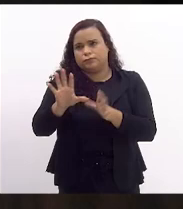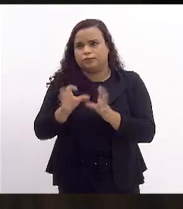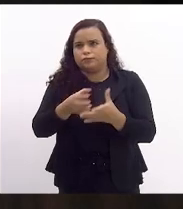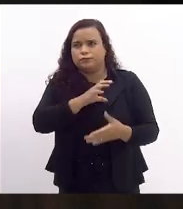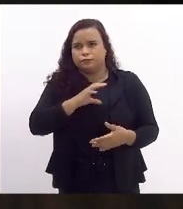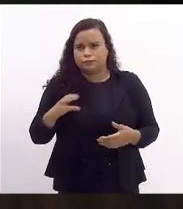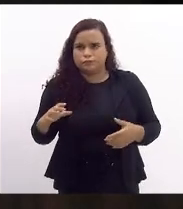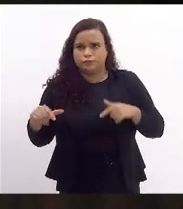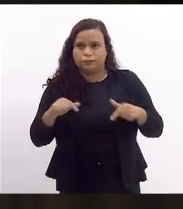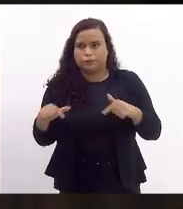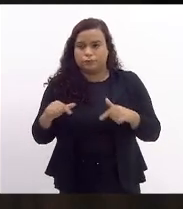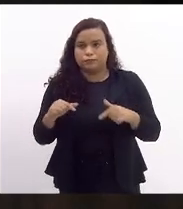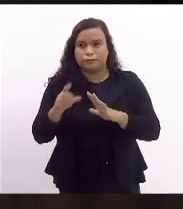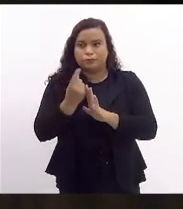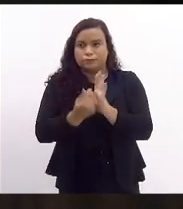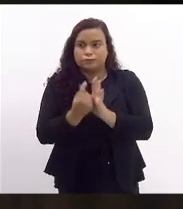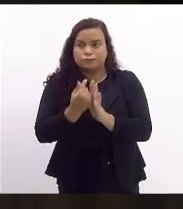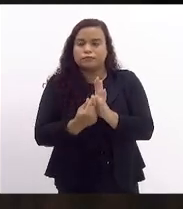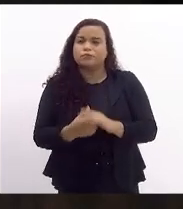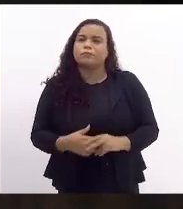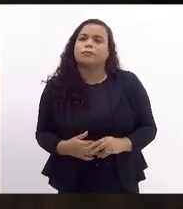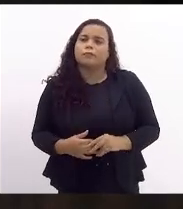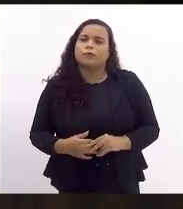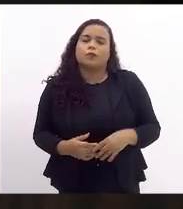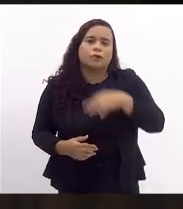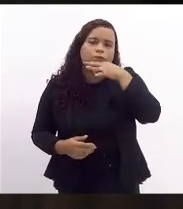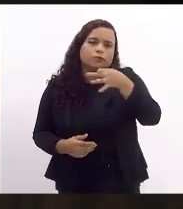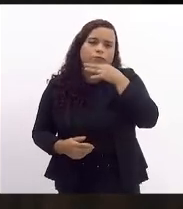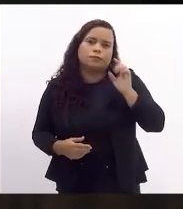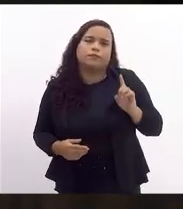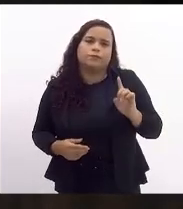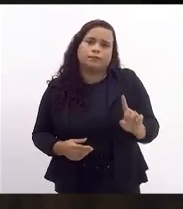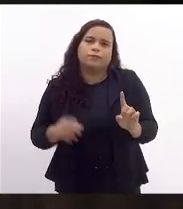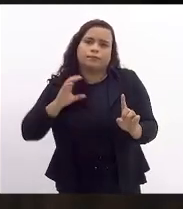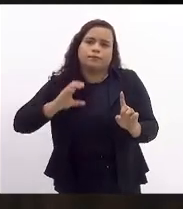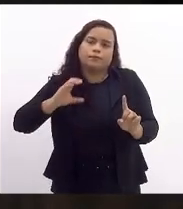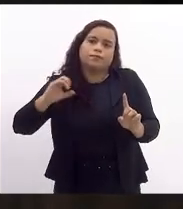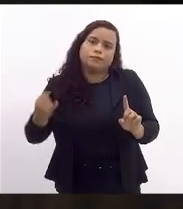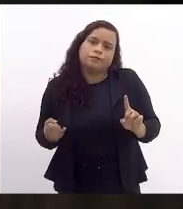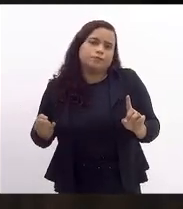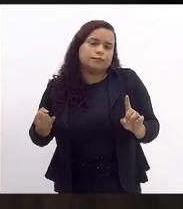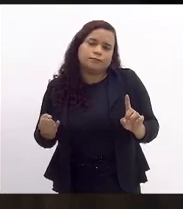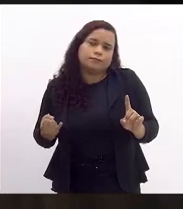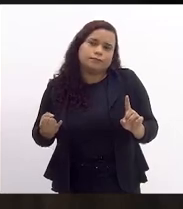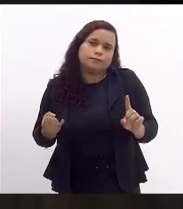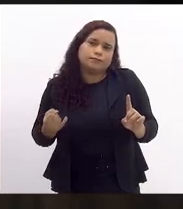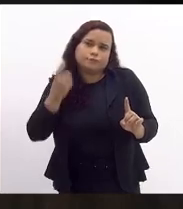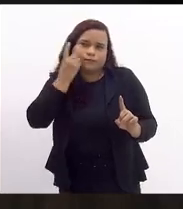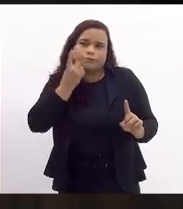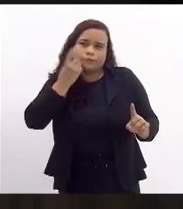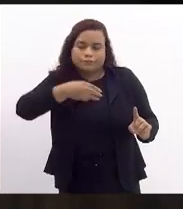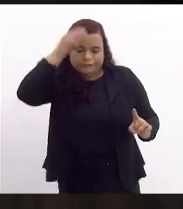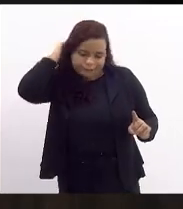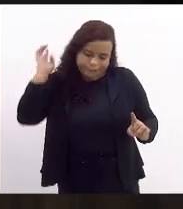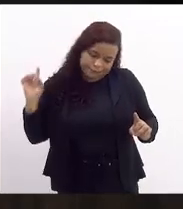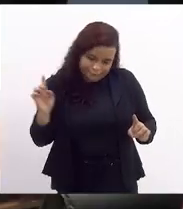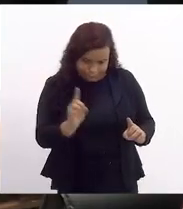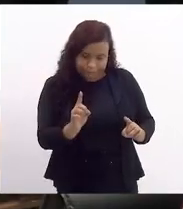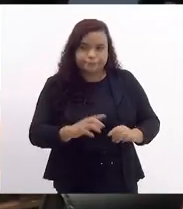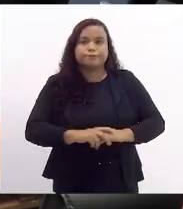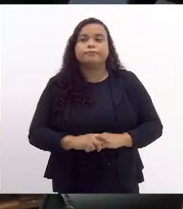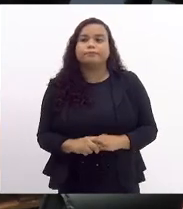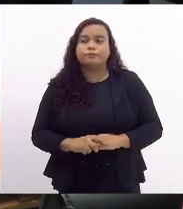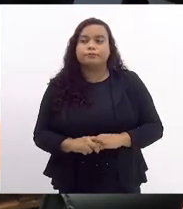código servidores públicos e orçamento para emitir parecer pela comissão de Constituição Justiça Deputado Márcio Pacheco